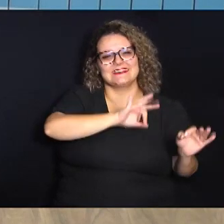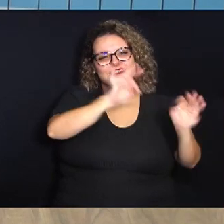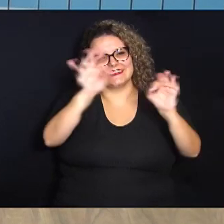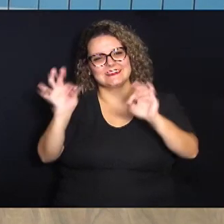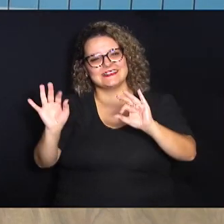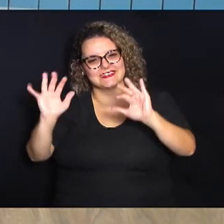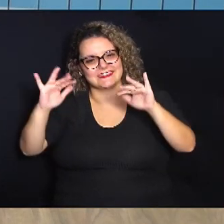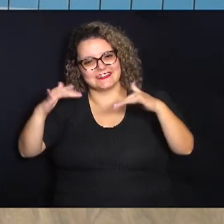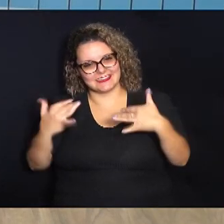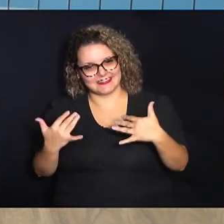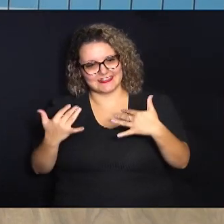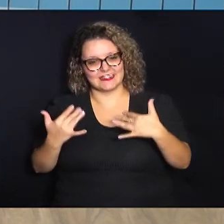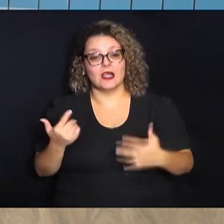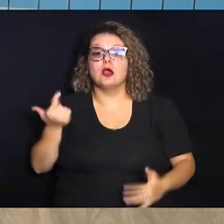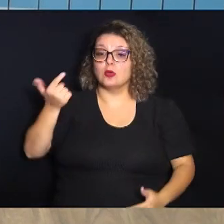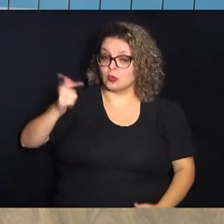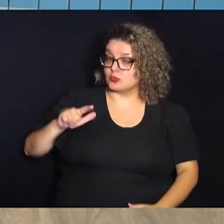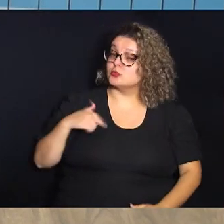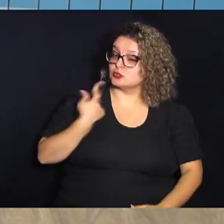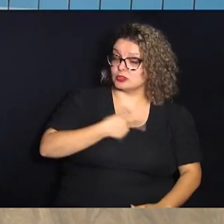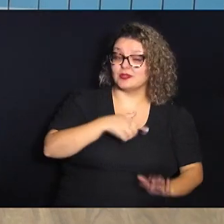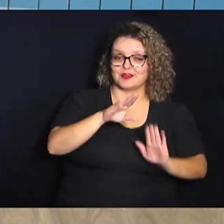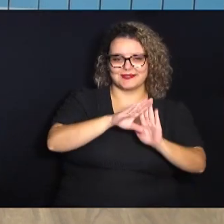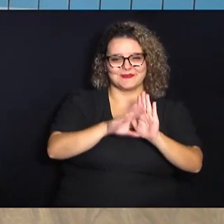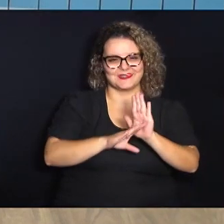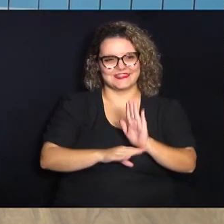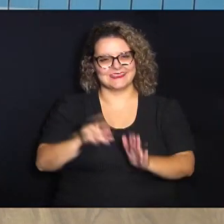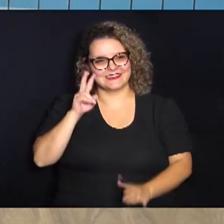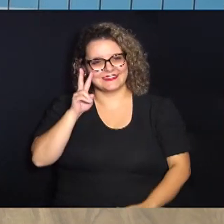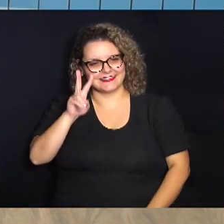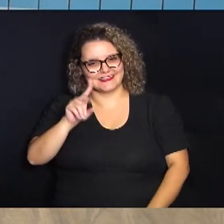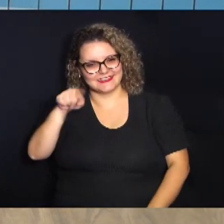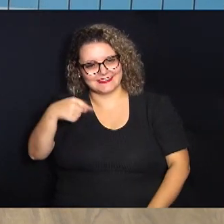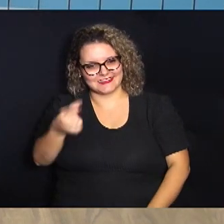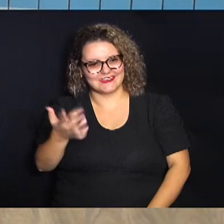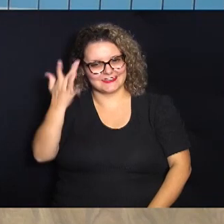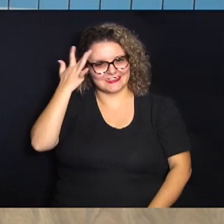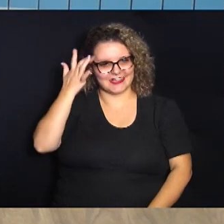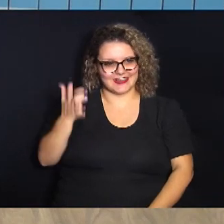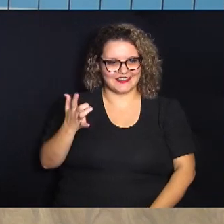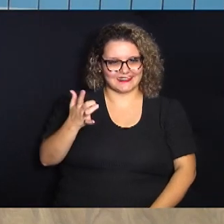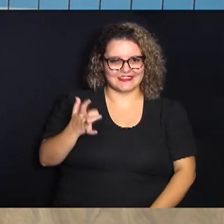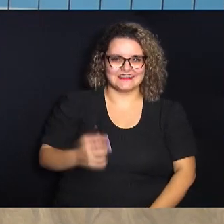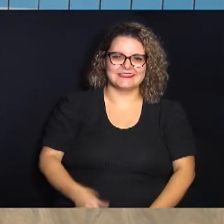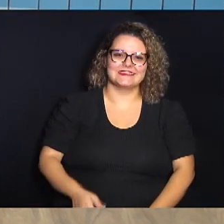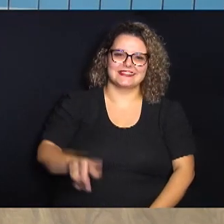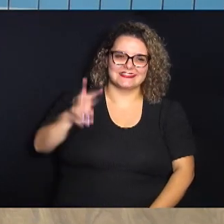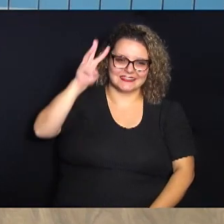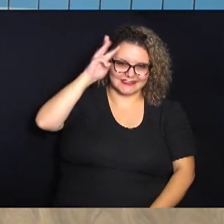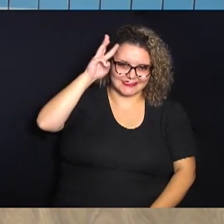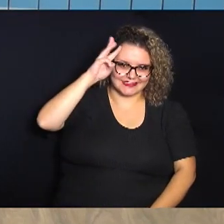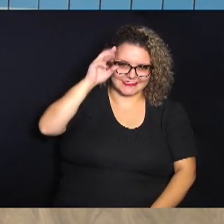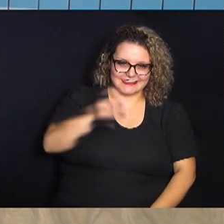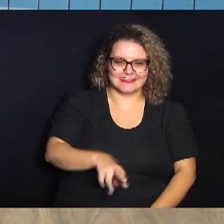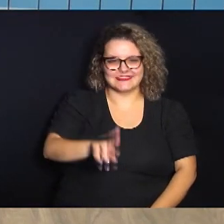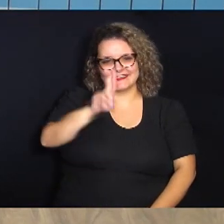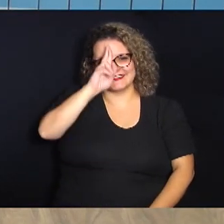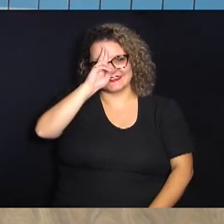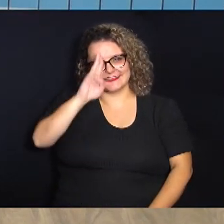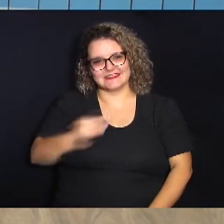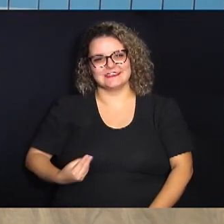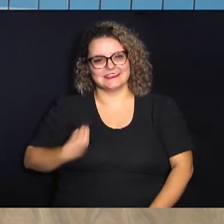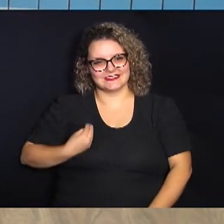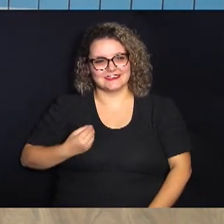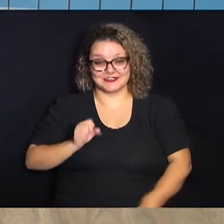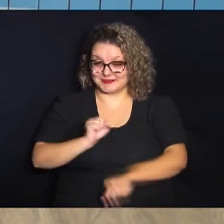companhia pela sua audiência continue na nossa programação e nos vemos amanhã na terça-feira ao meio de ao vivo